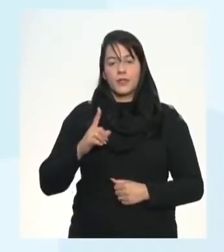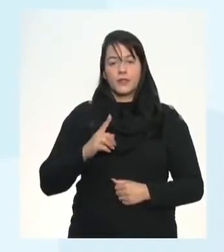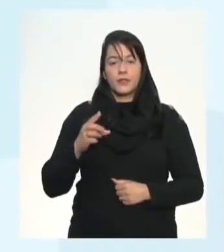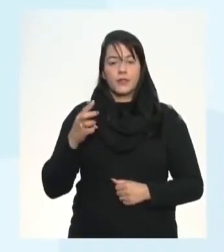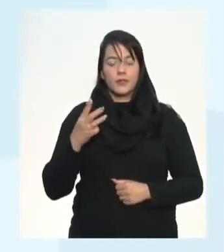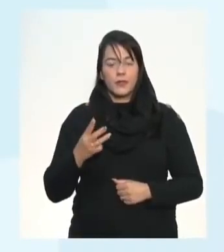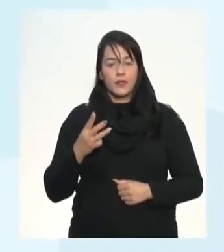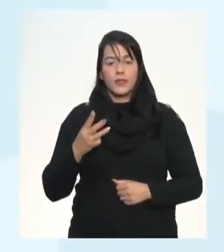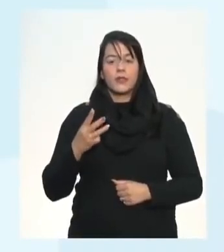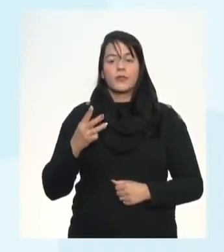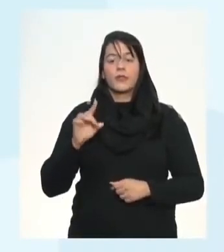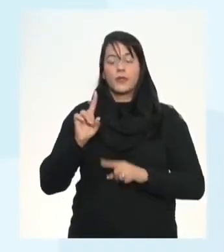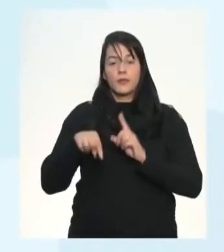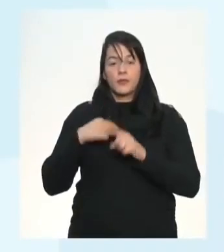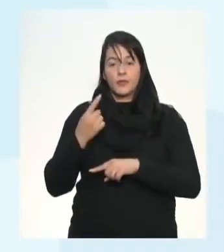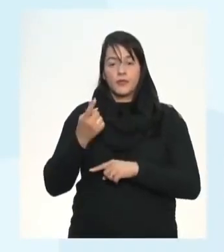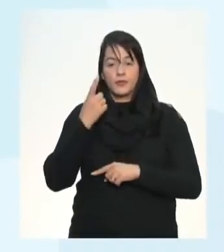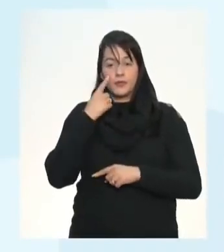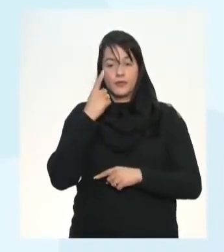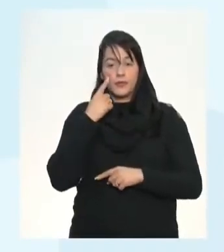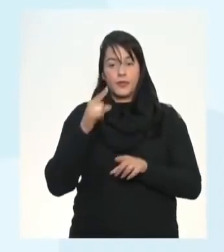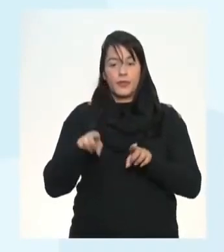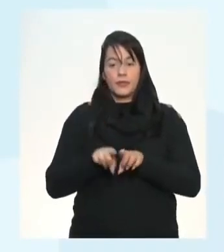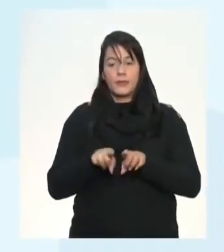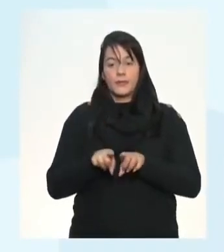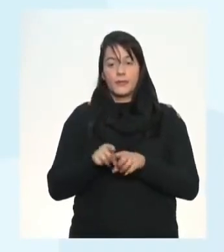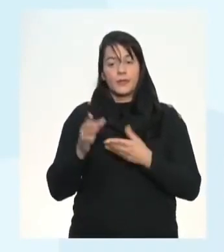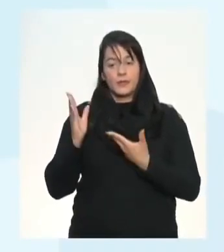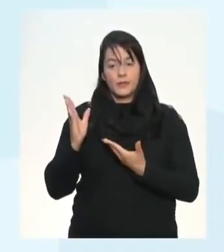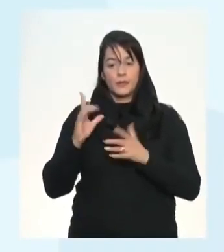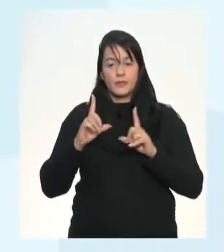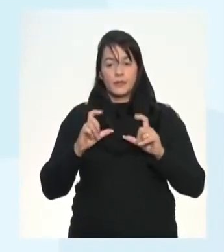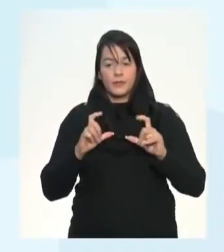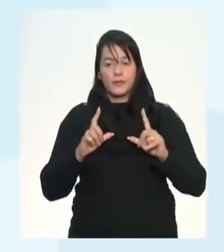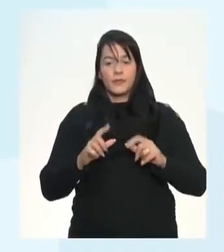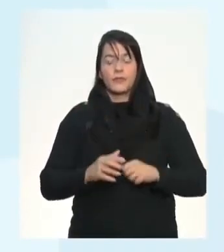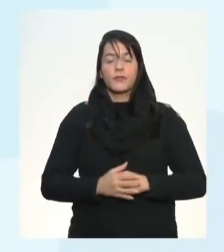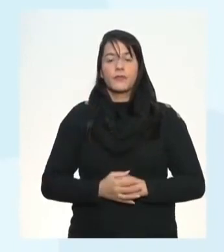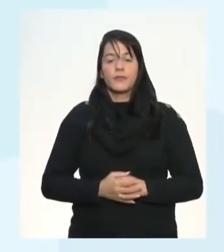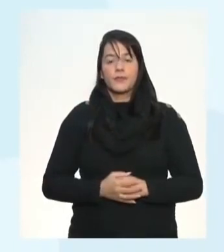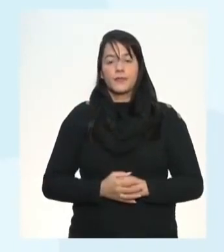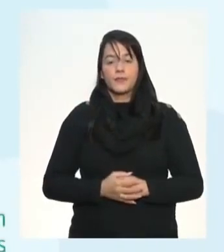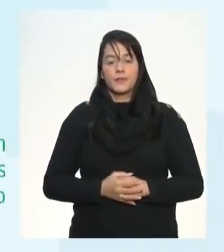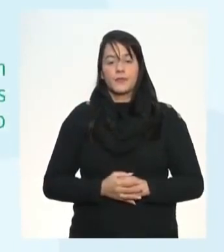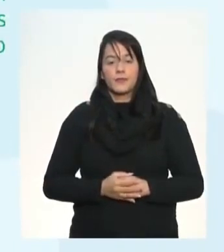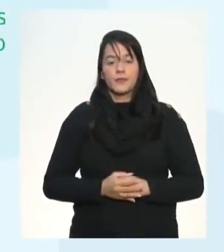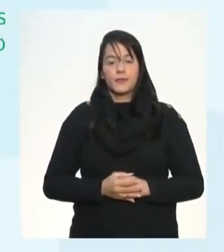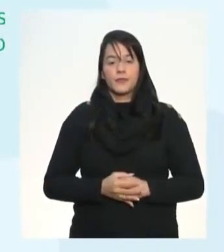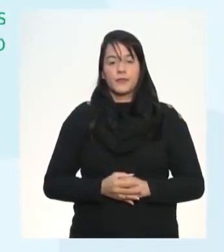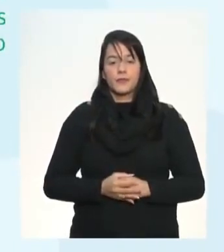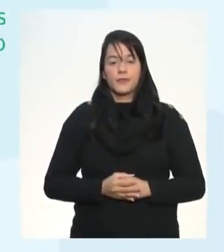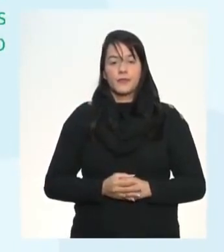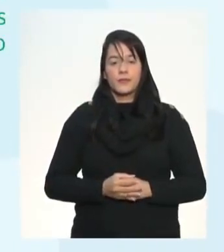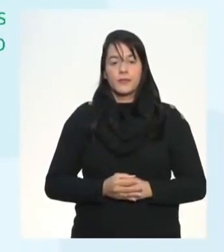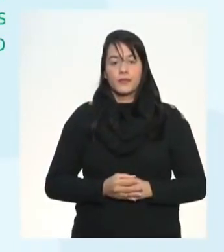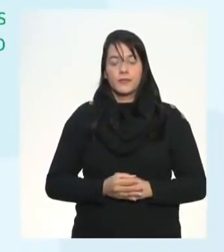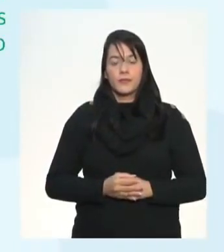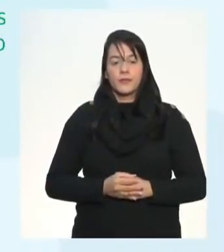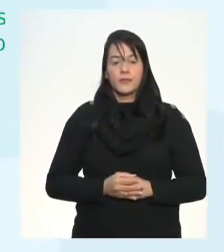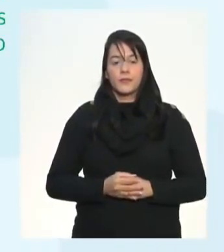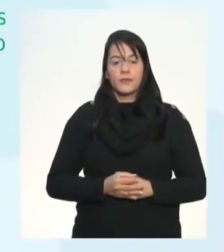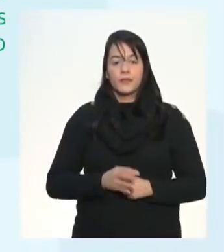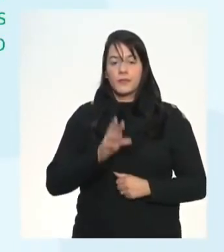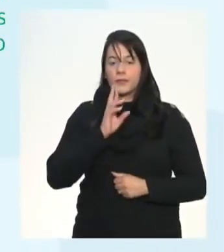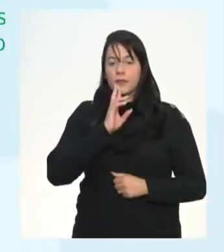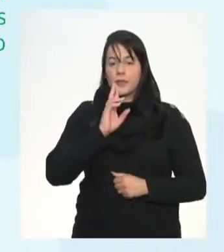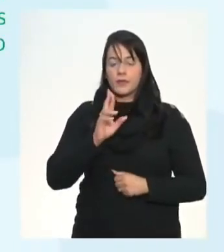depois vocês podem olhar aí também, deem um print, por favor. E podem tentar fazer essa atividade. Ok, a